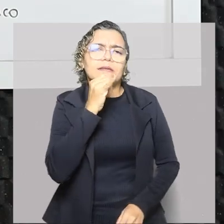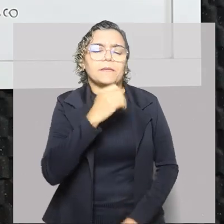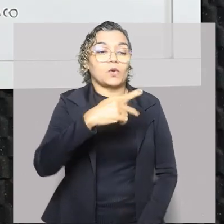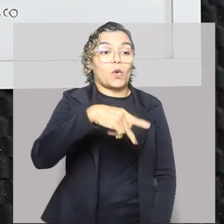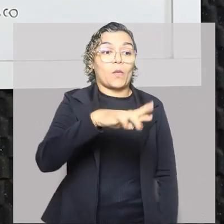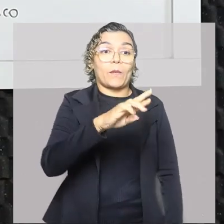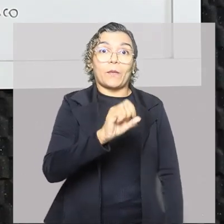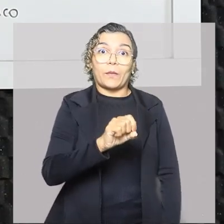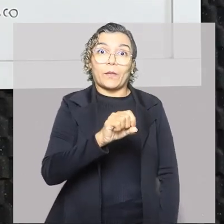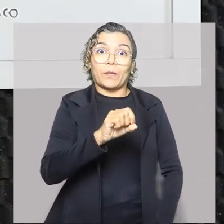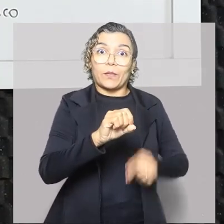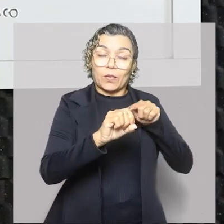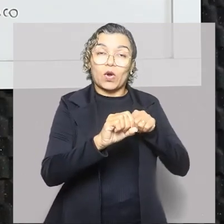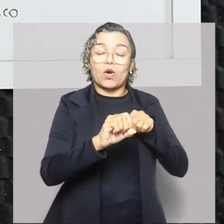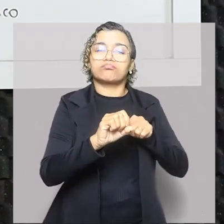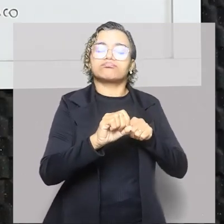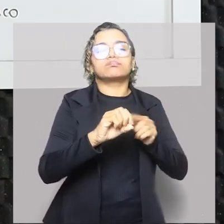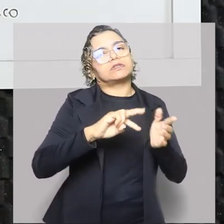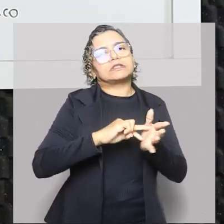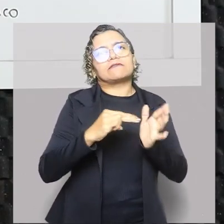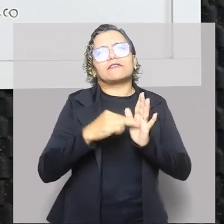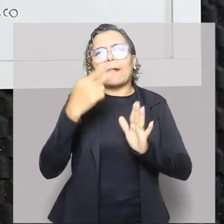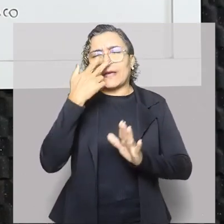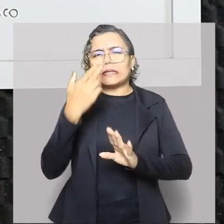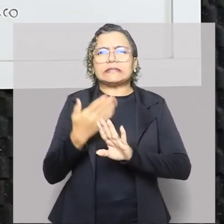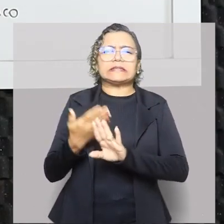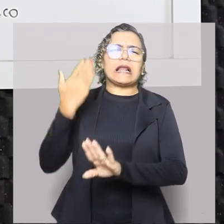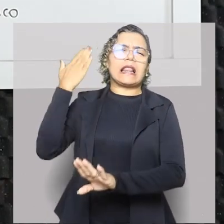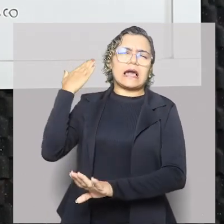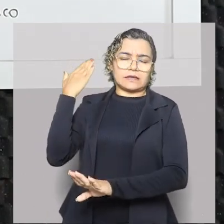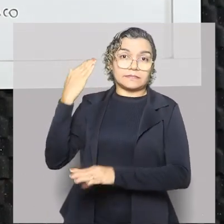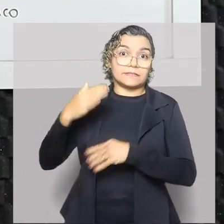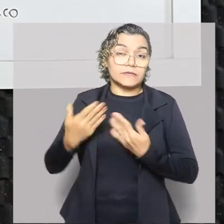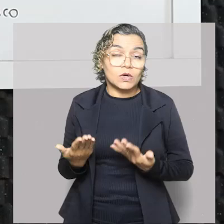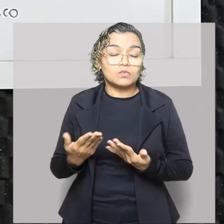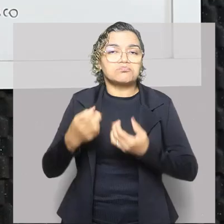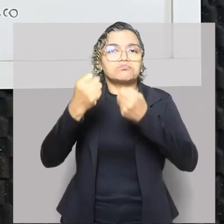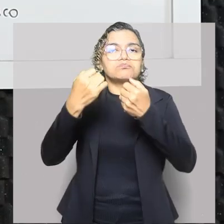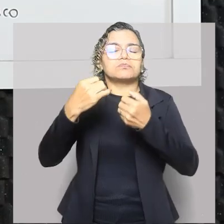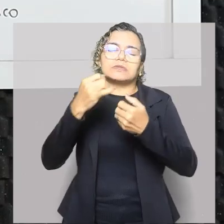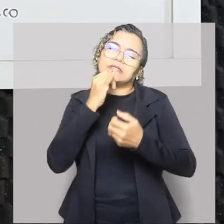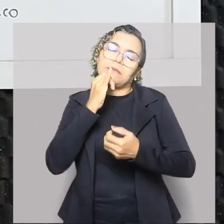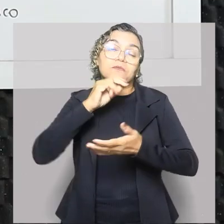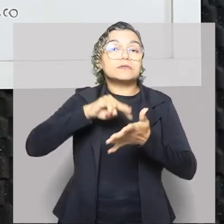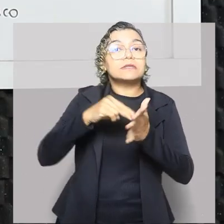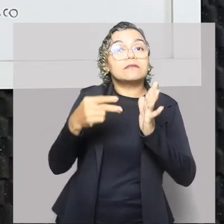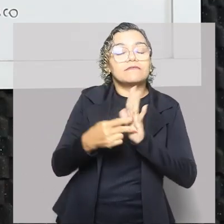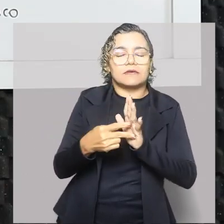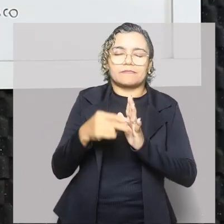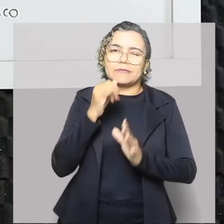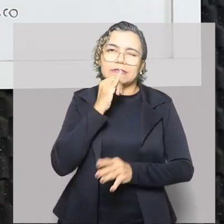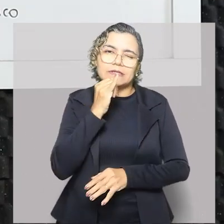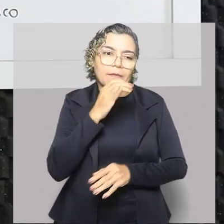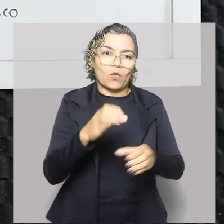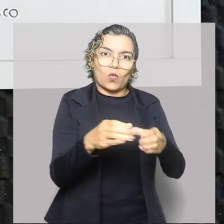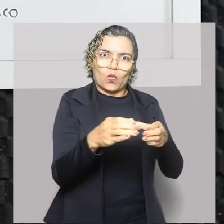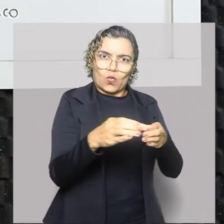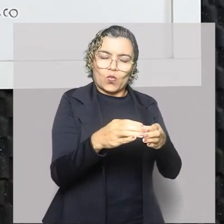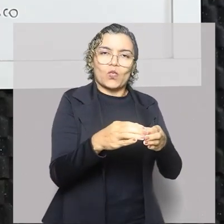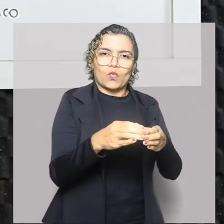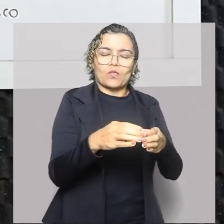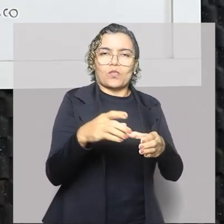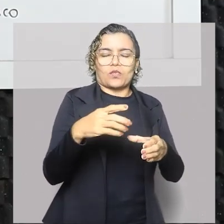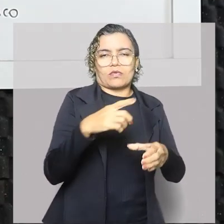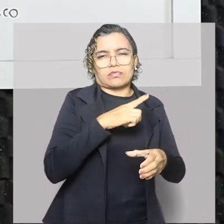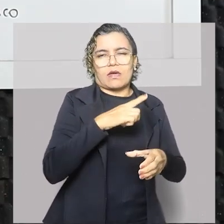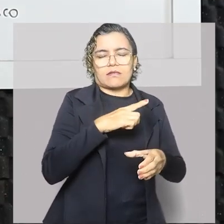algo mais primitivo, algo mais antigo. Isso quer dizer pra gente que um ser que tem uma célula procarionte é